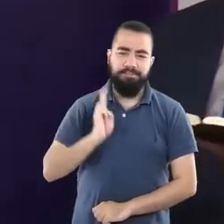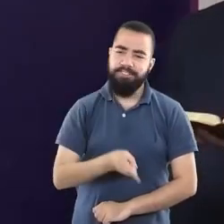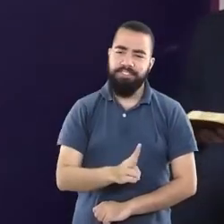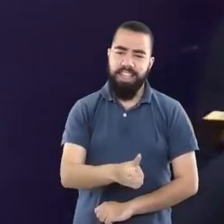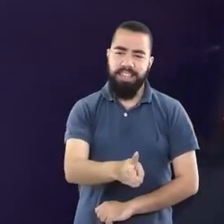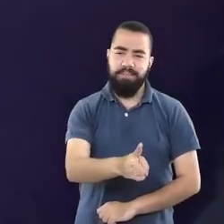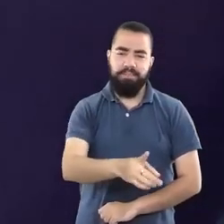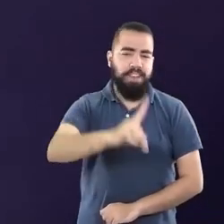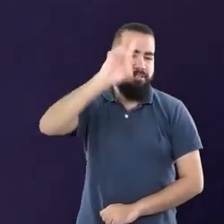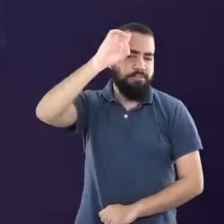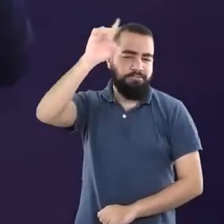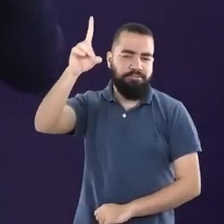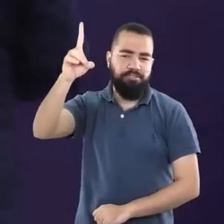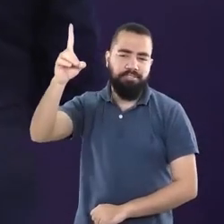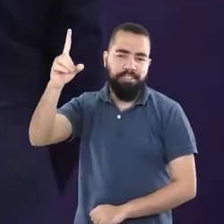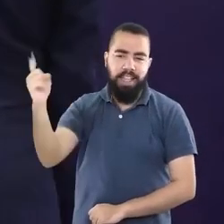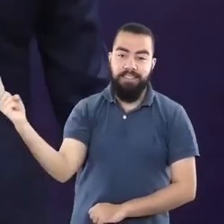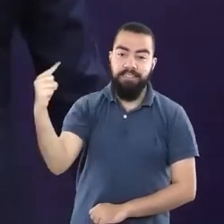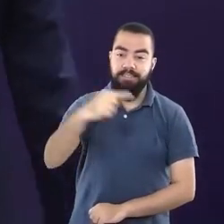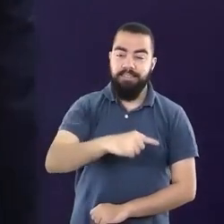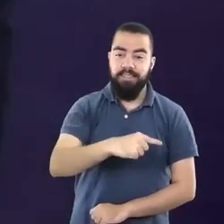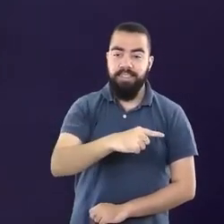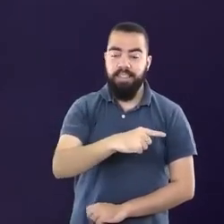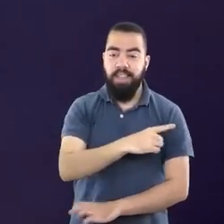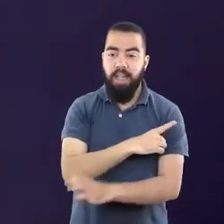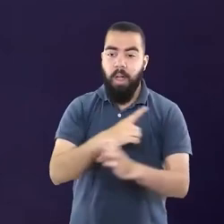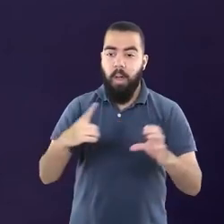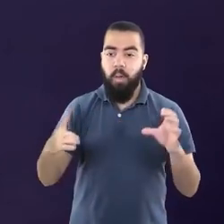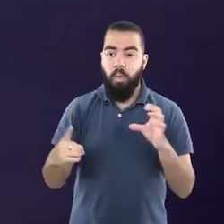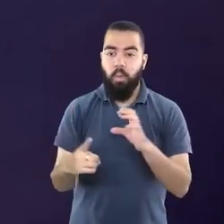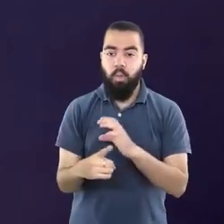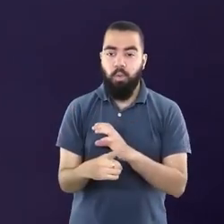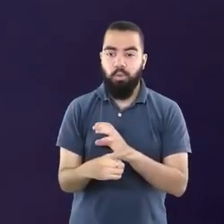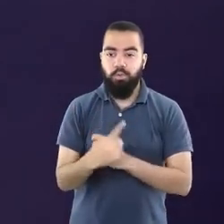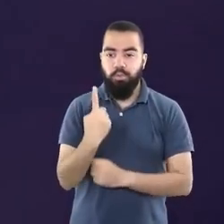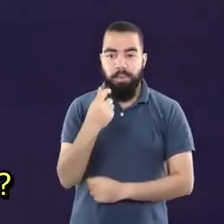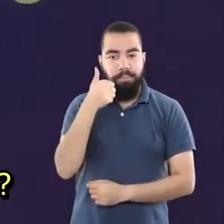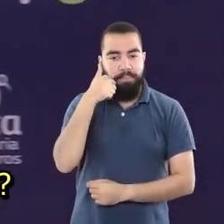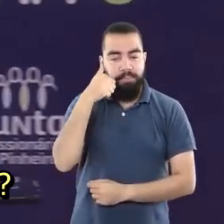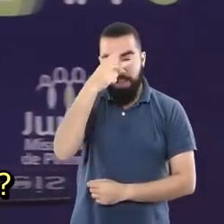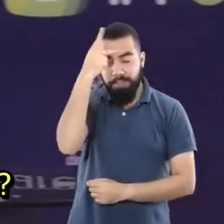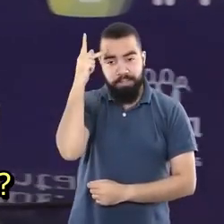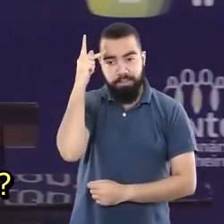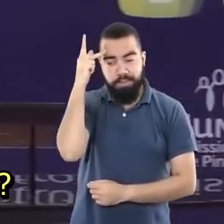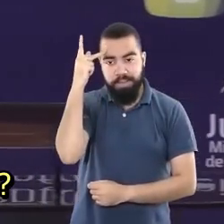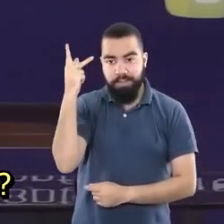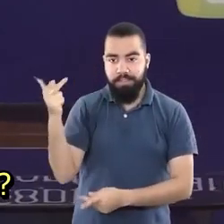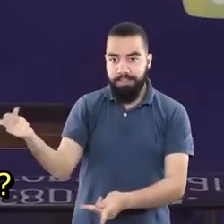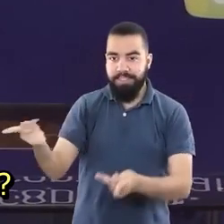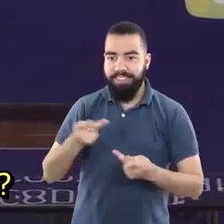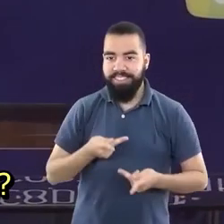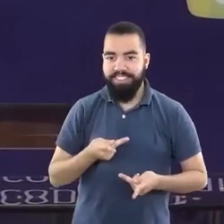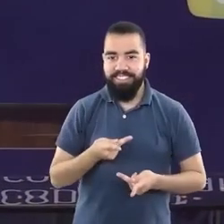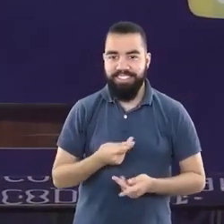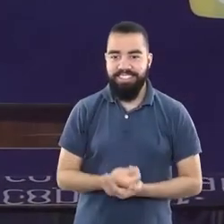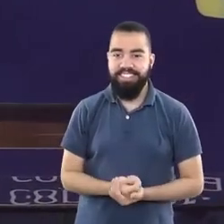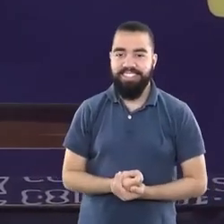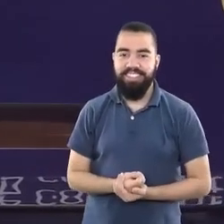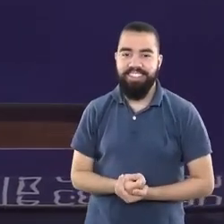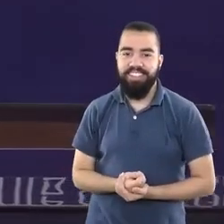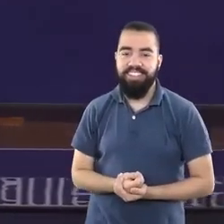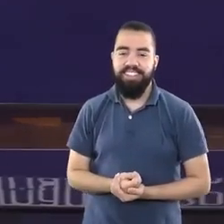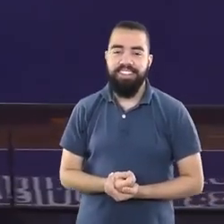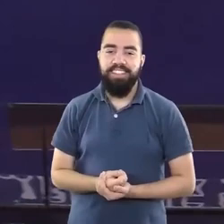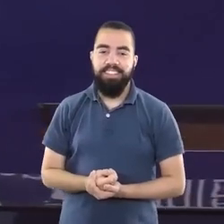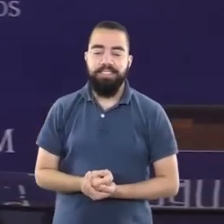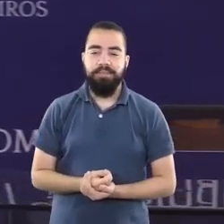chego aqui no pátio, eu não conheço, eu devia ser uma pessoa visitante. Preciso defender a nossa igreja, né, pastor? E